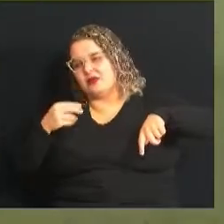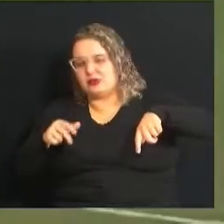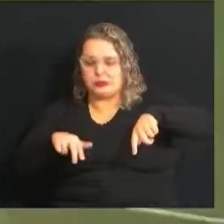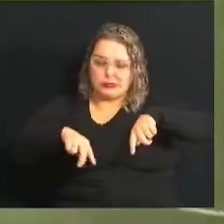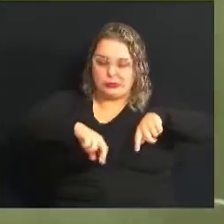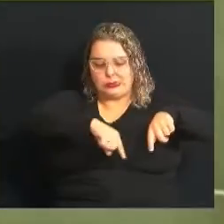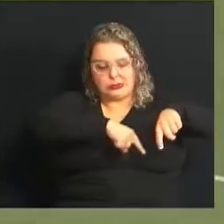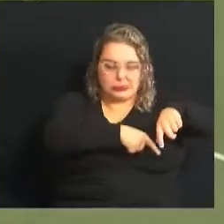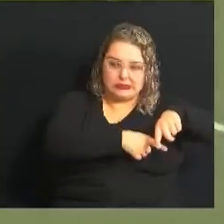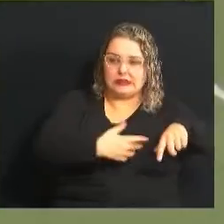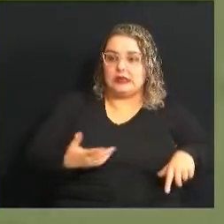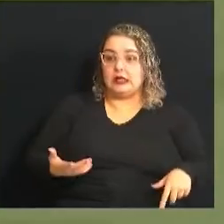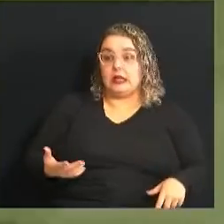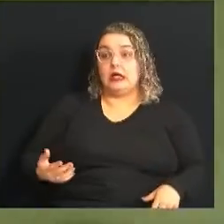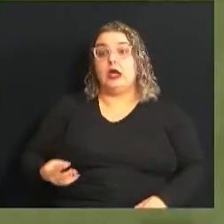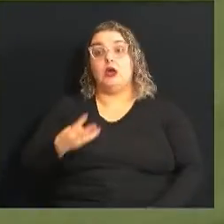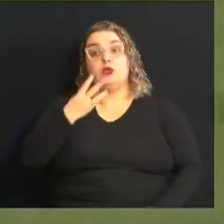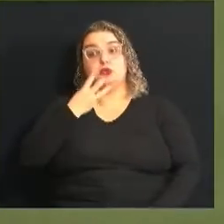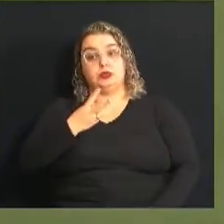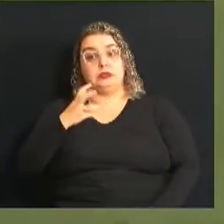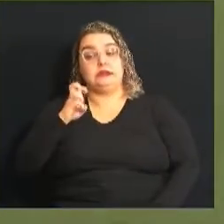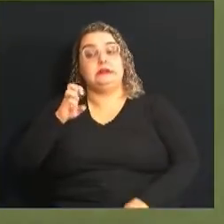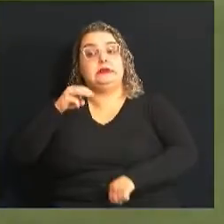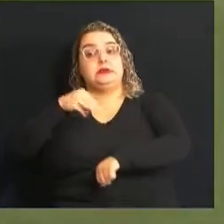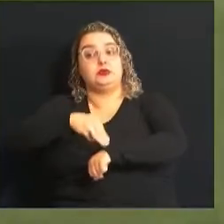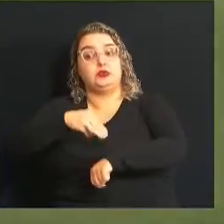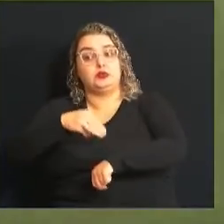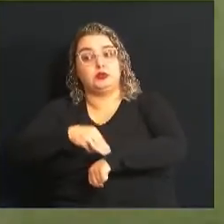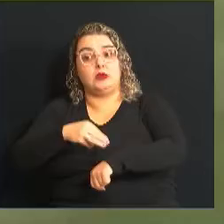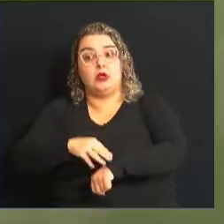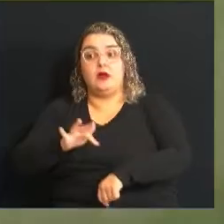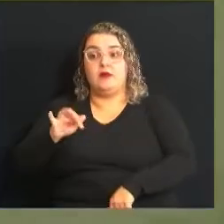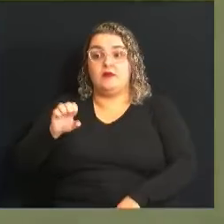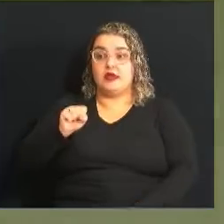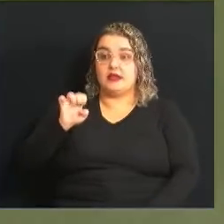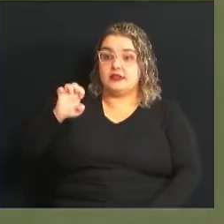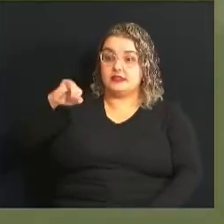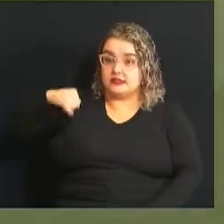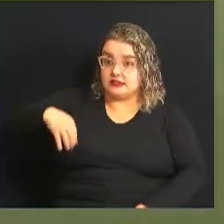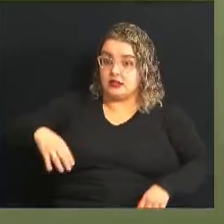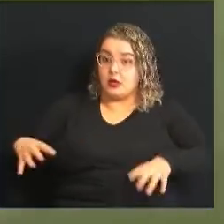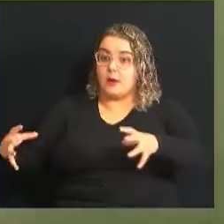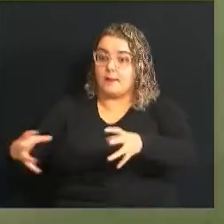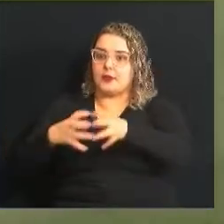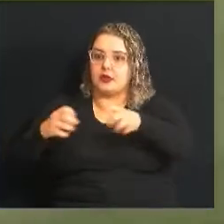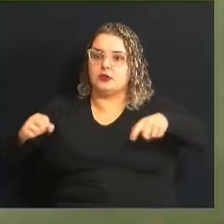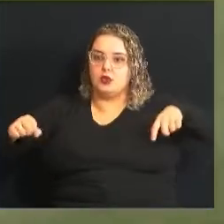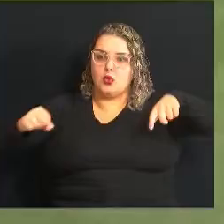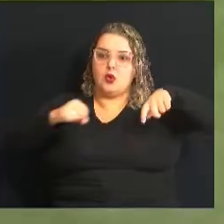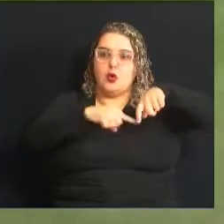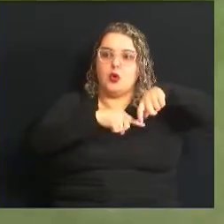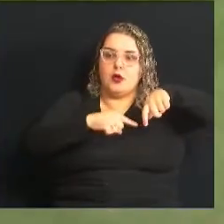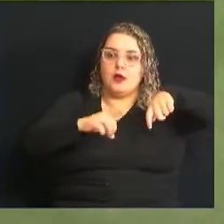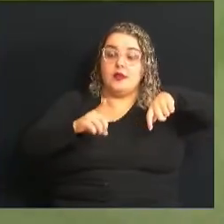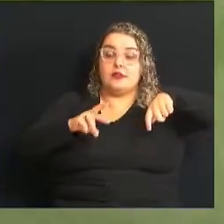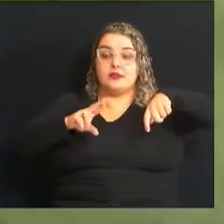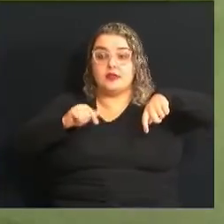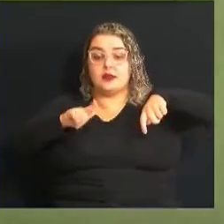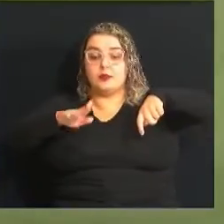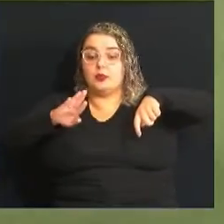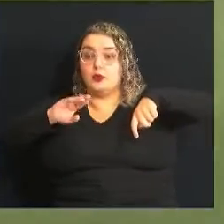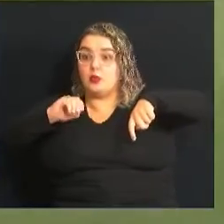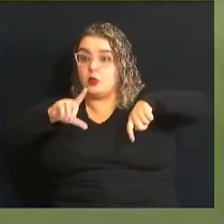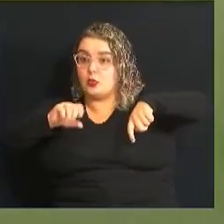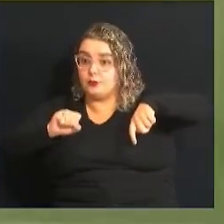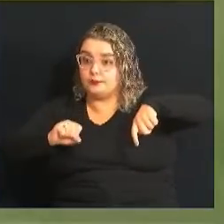fora. Até que aos 35 minutos, Fecim roubou a bola de Rodrigo Andrade, driblou Richard Rios